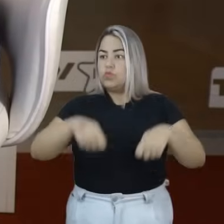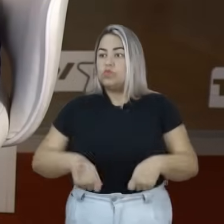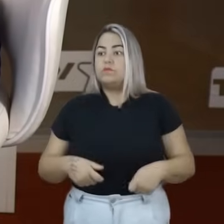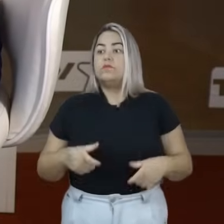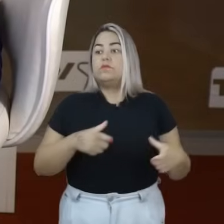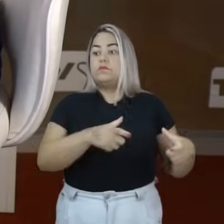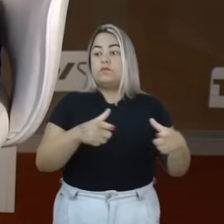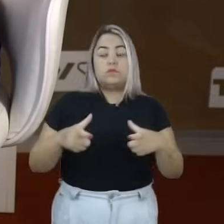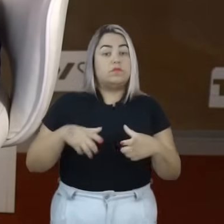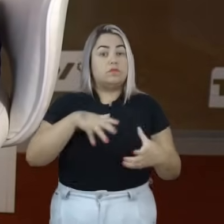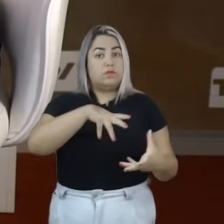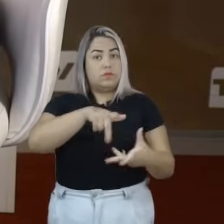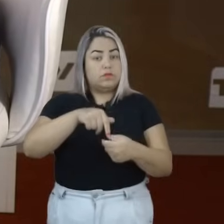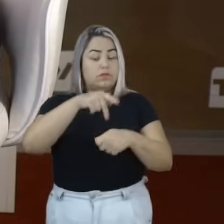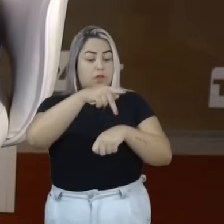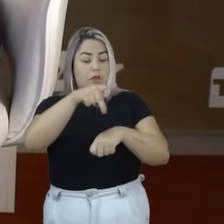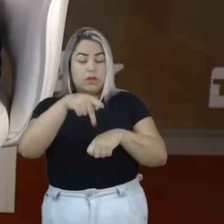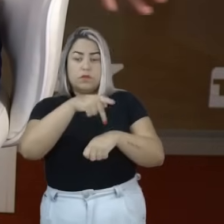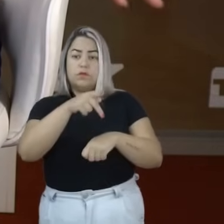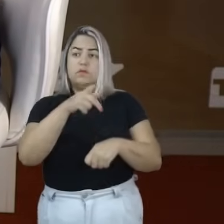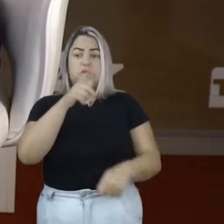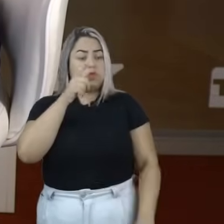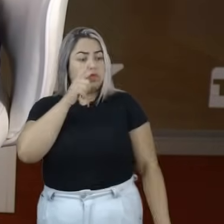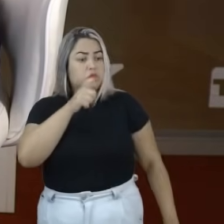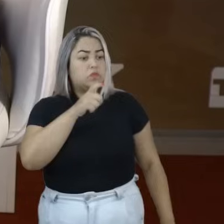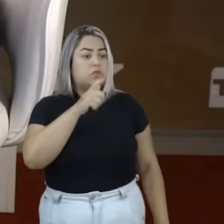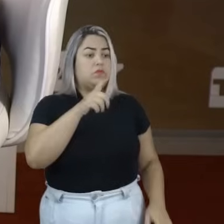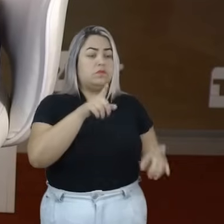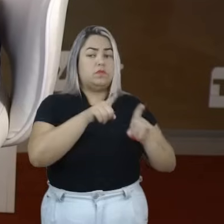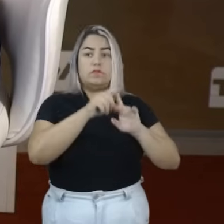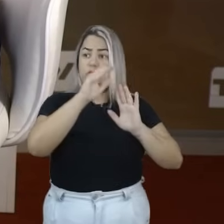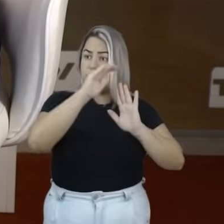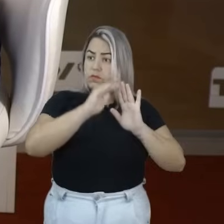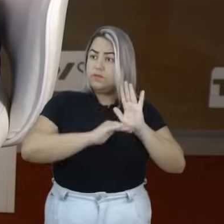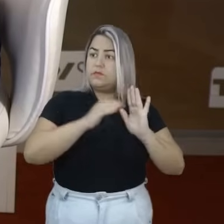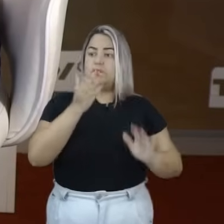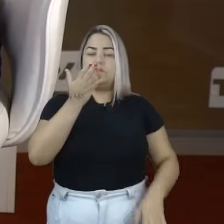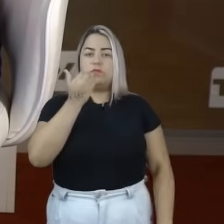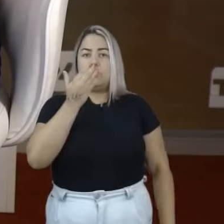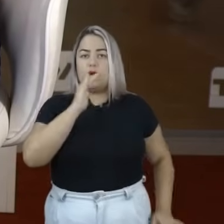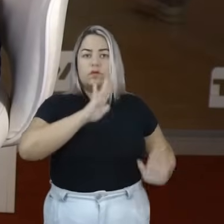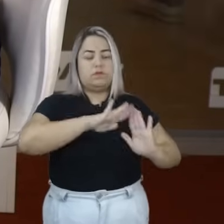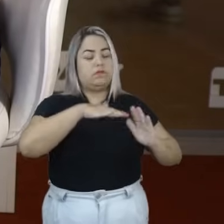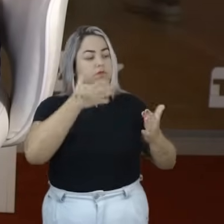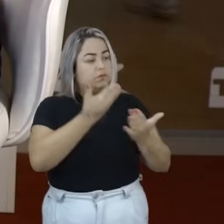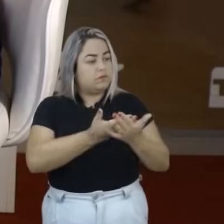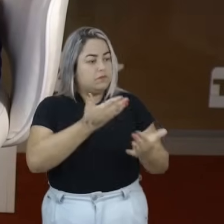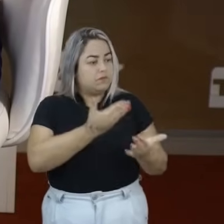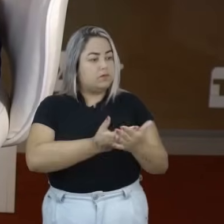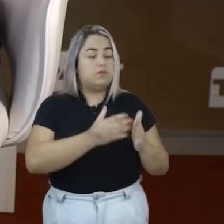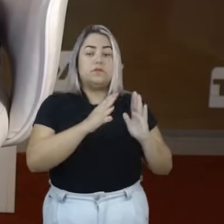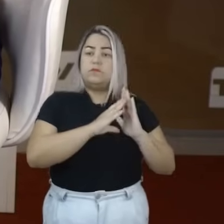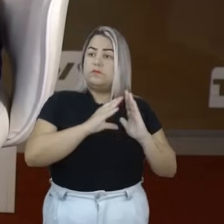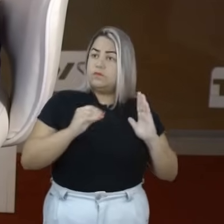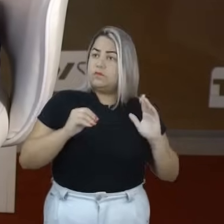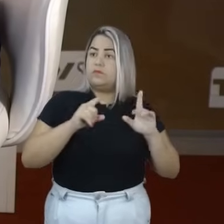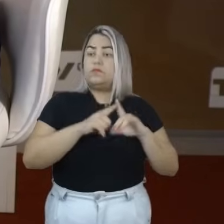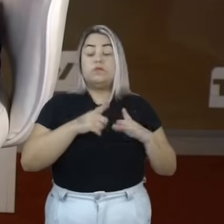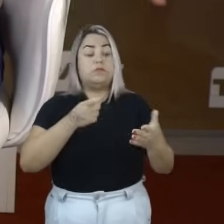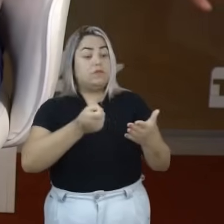lugares do mundo. Vários países interessados, por exemplo, no programa de alimentação escolar, interessado nesse modelo da